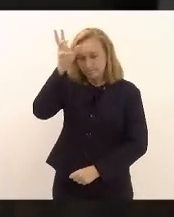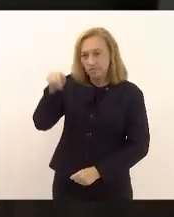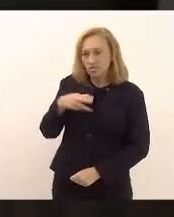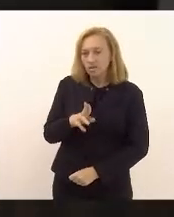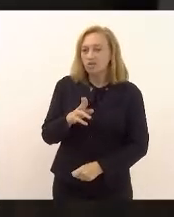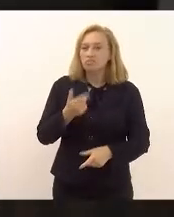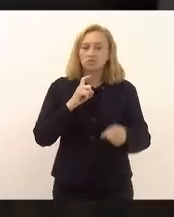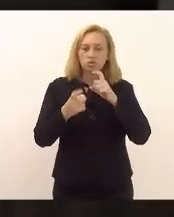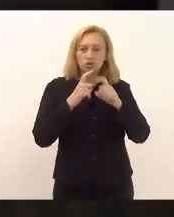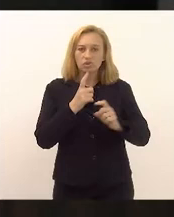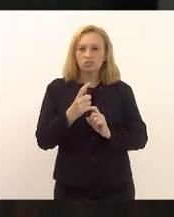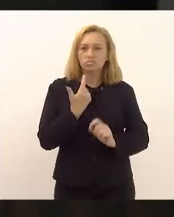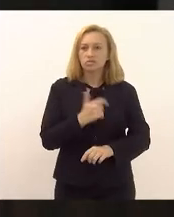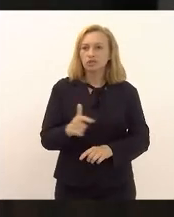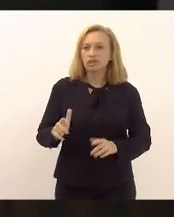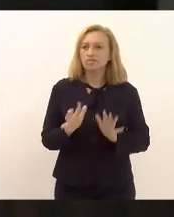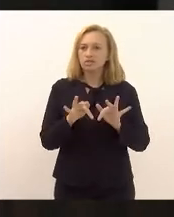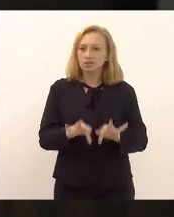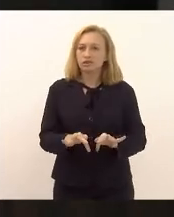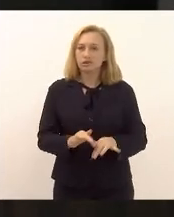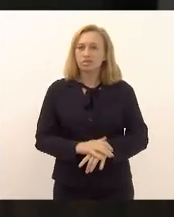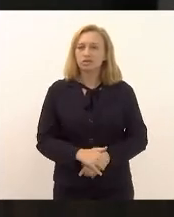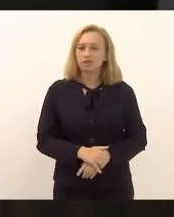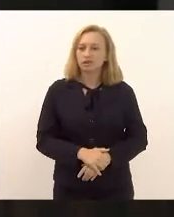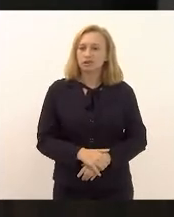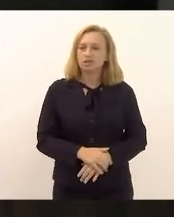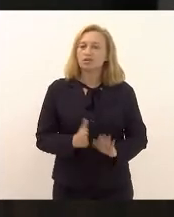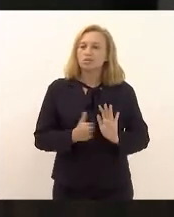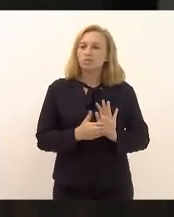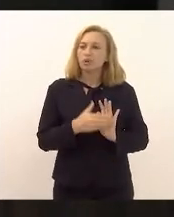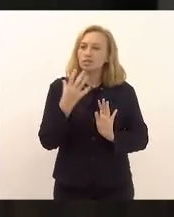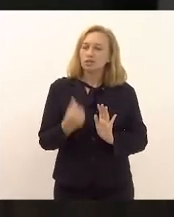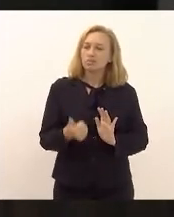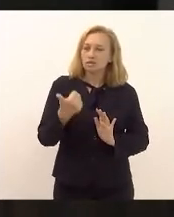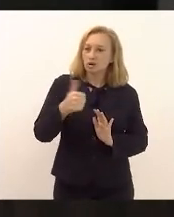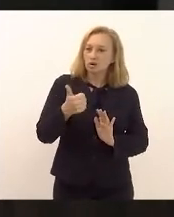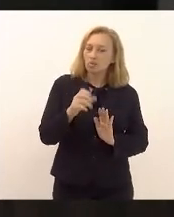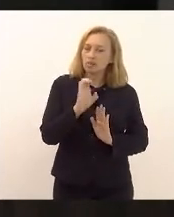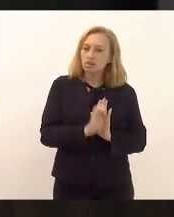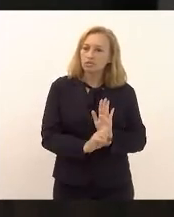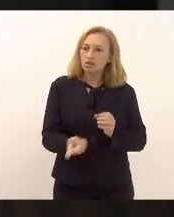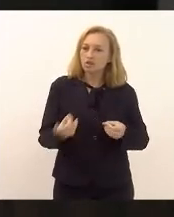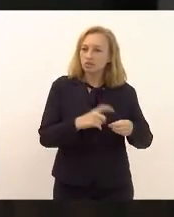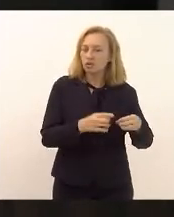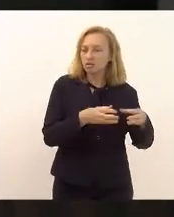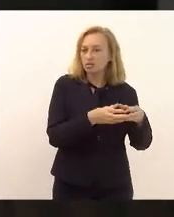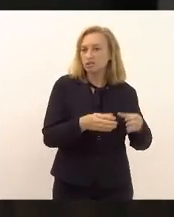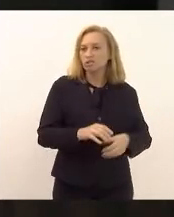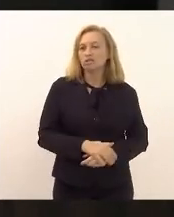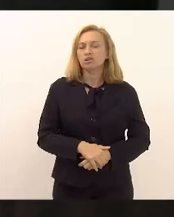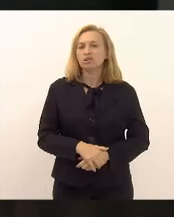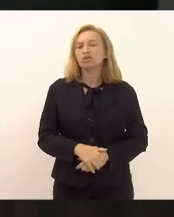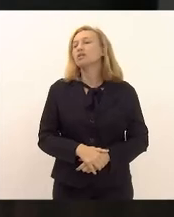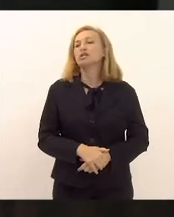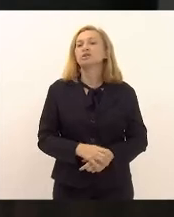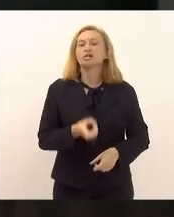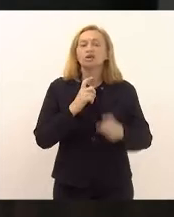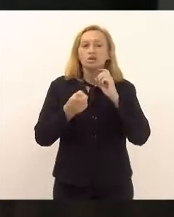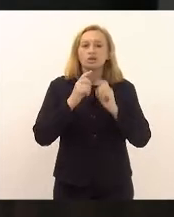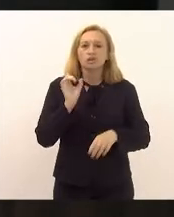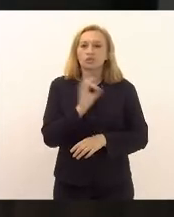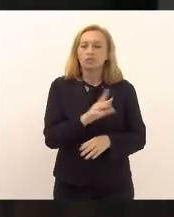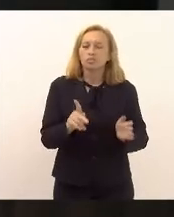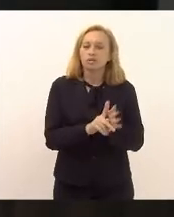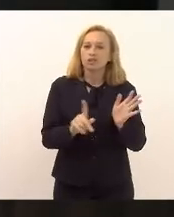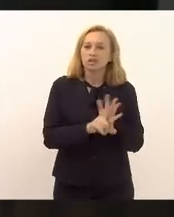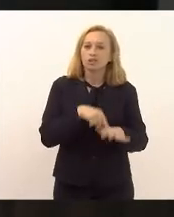queira discutir, encerra da discussão. O presidente de proposta recebeu 11 emendas e retorna às comissões. Em regime de urgência e discussão, único